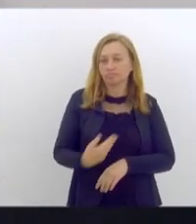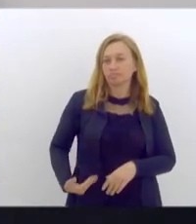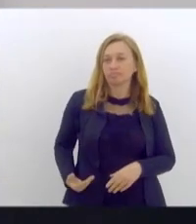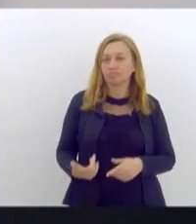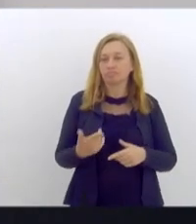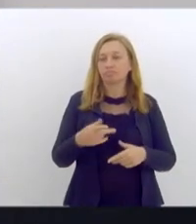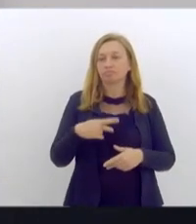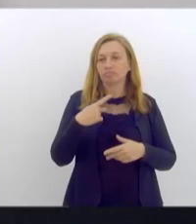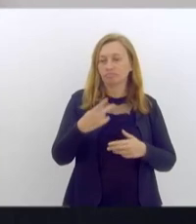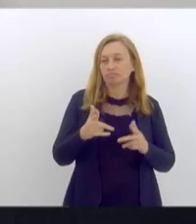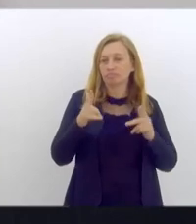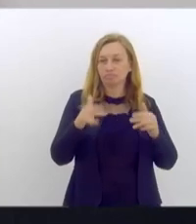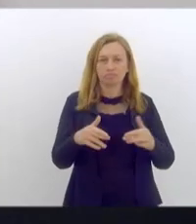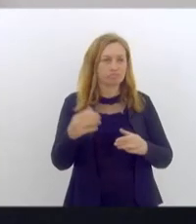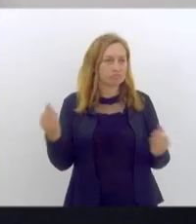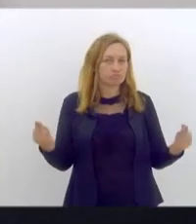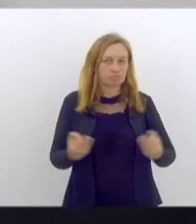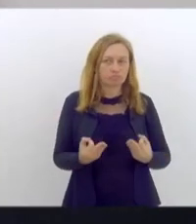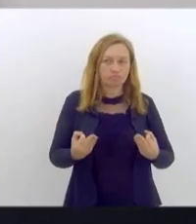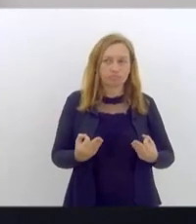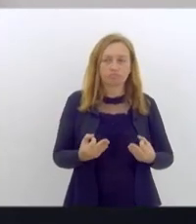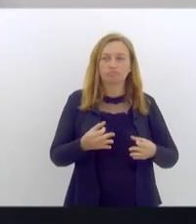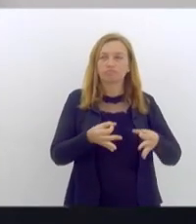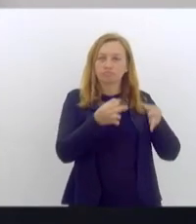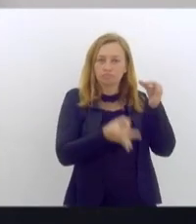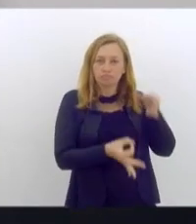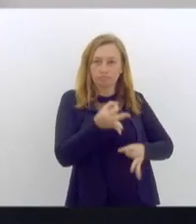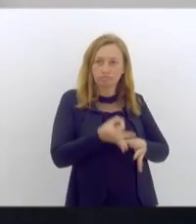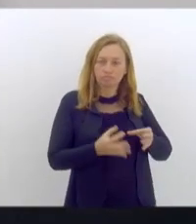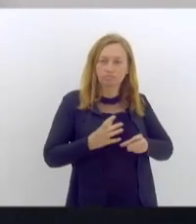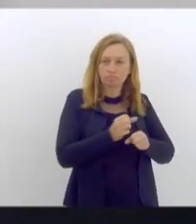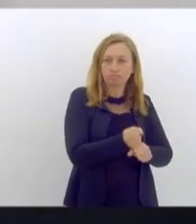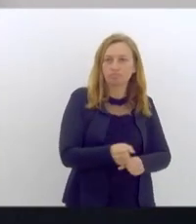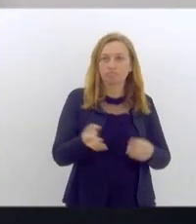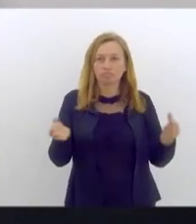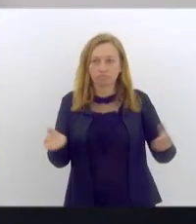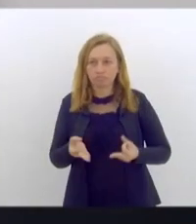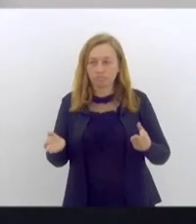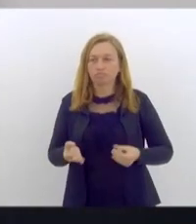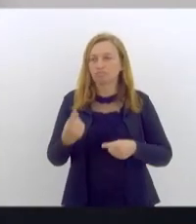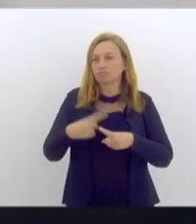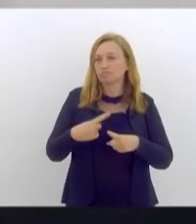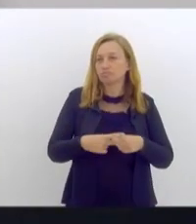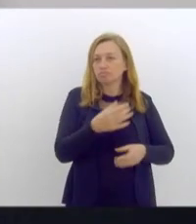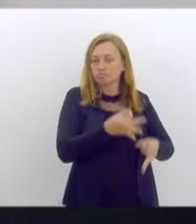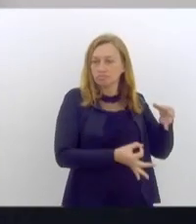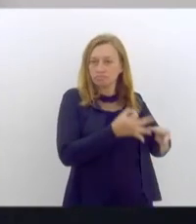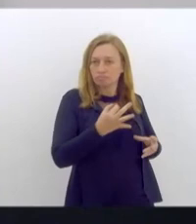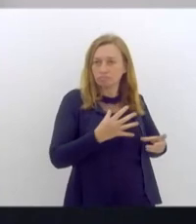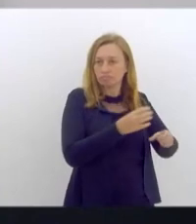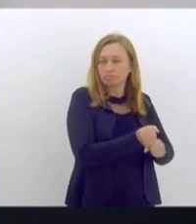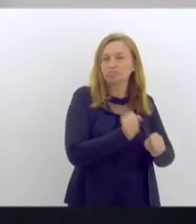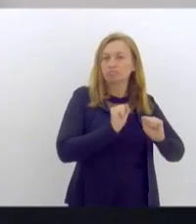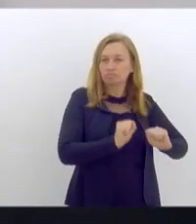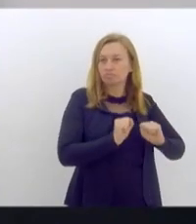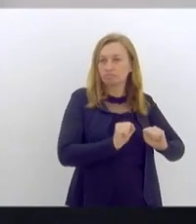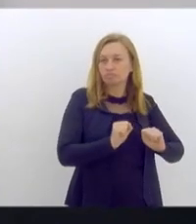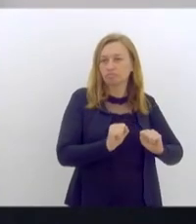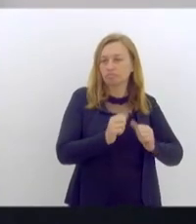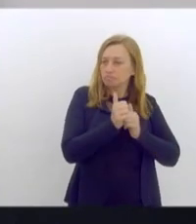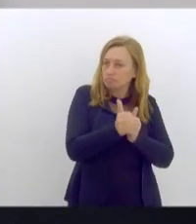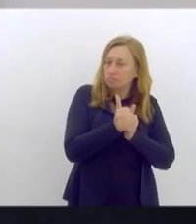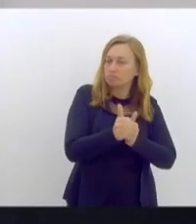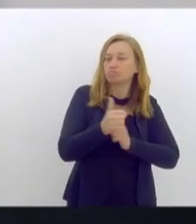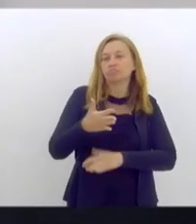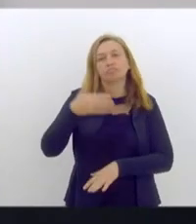ali o que a gente tá falando Ótimo e o tribunal ótimo porque também o tribunal com isso poderá fazer um acompanhamento